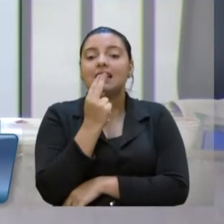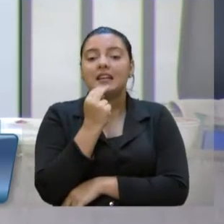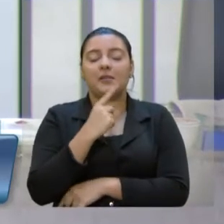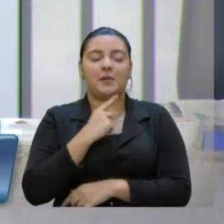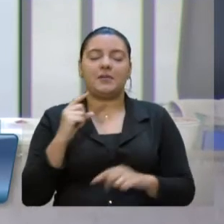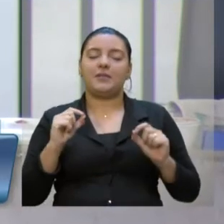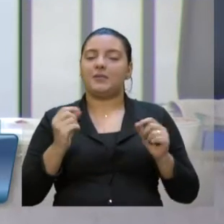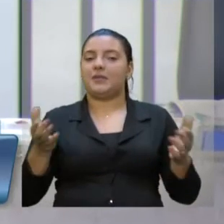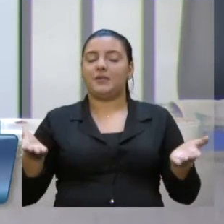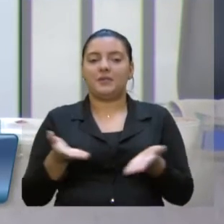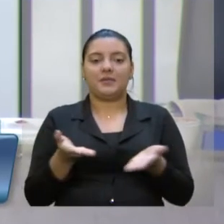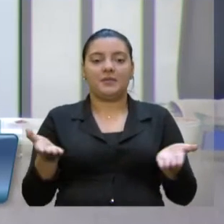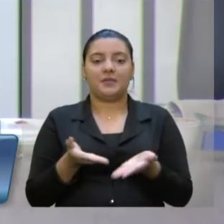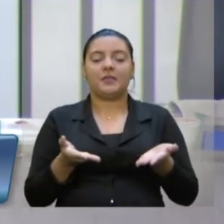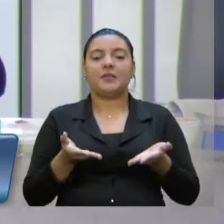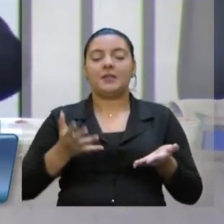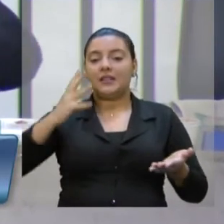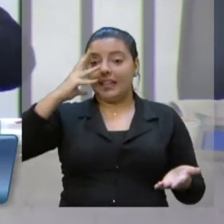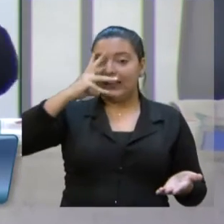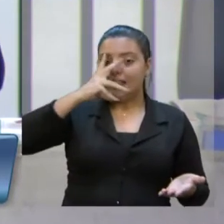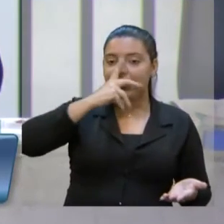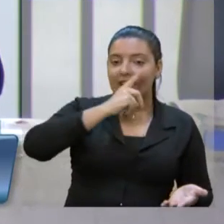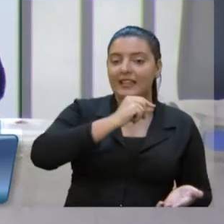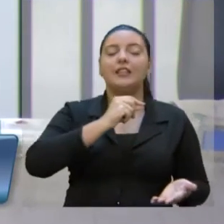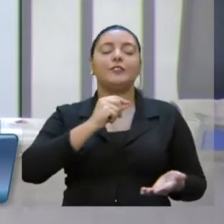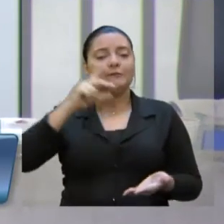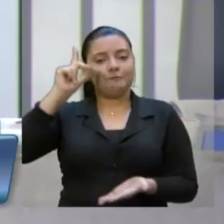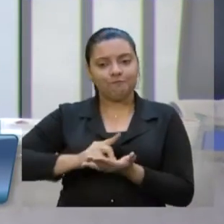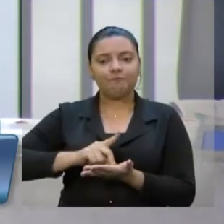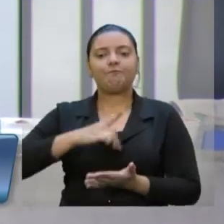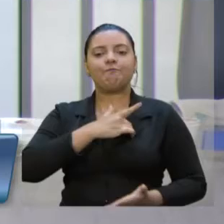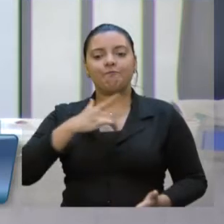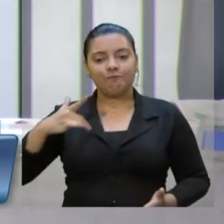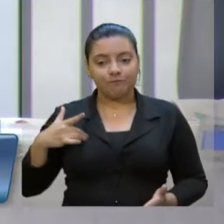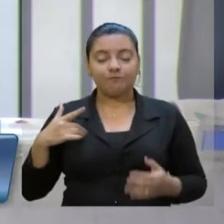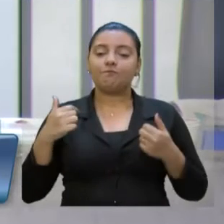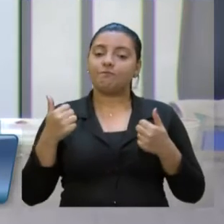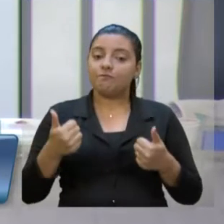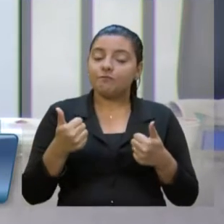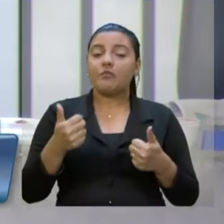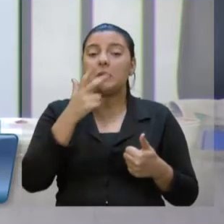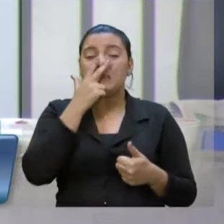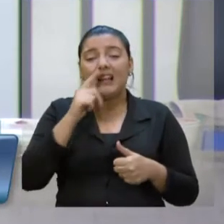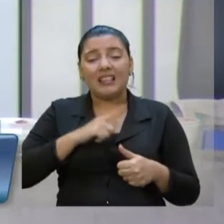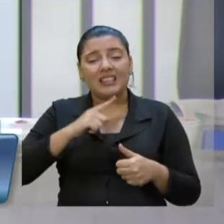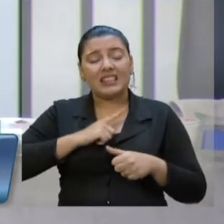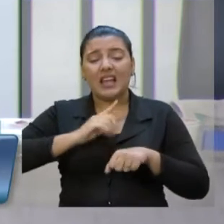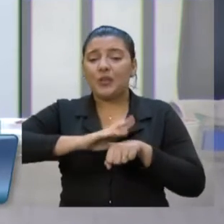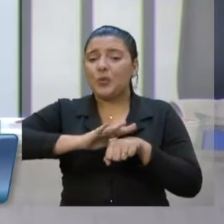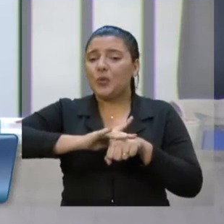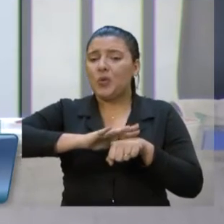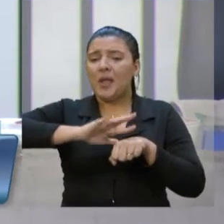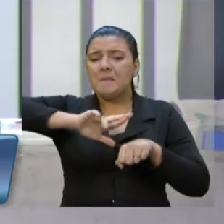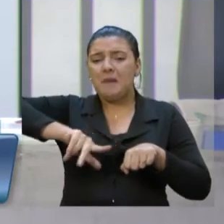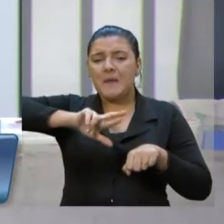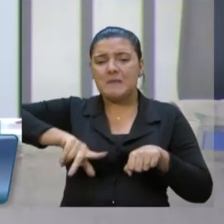vem à nossa mesa, bonito, né? Aparentemente saudável, é causador de tantas mazelas, de